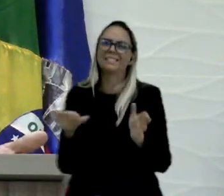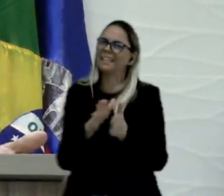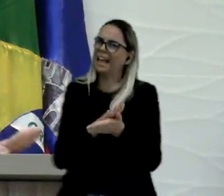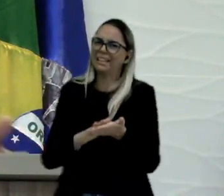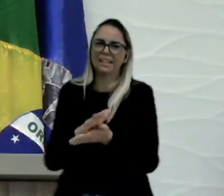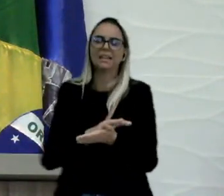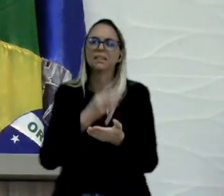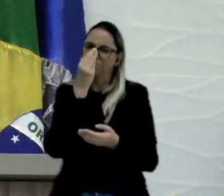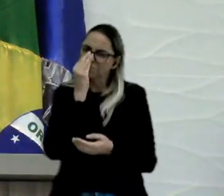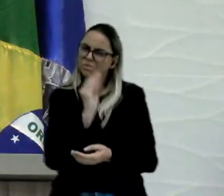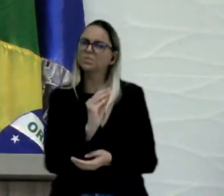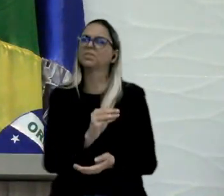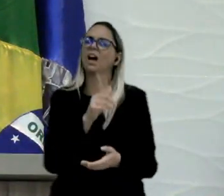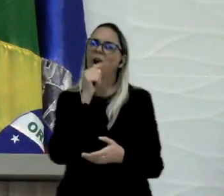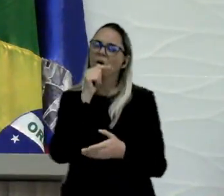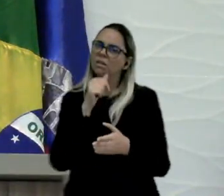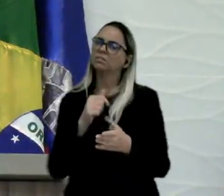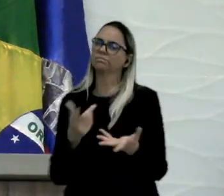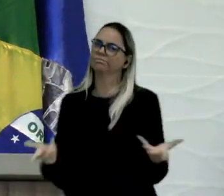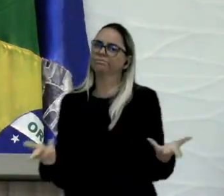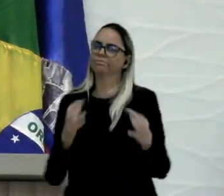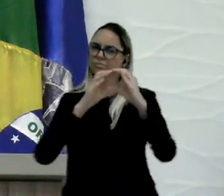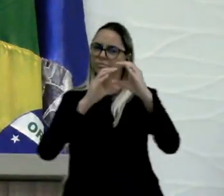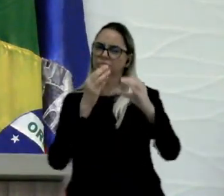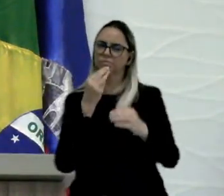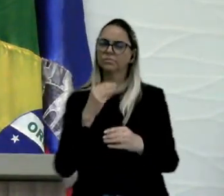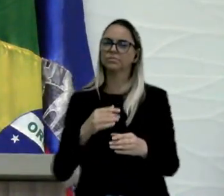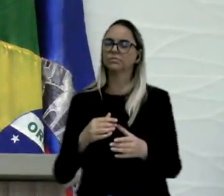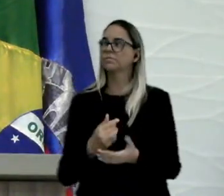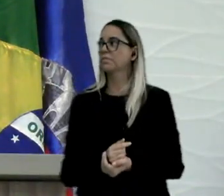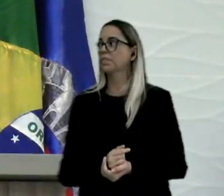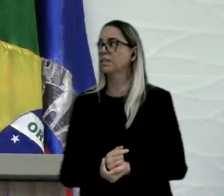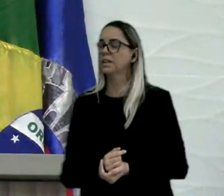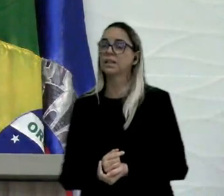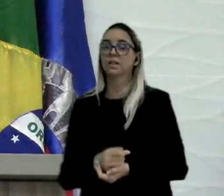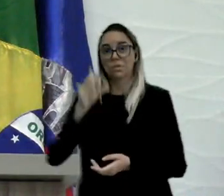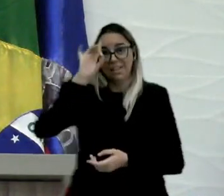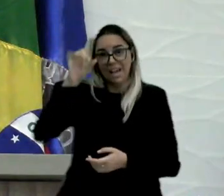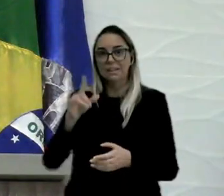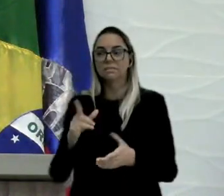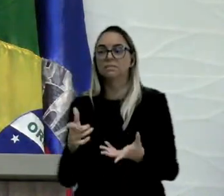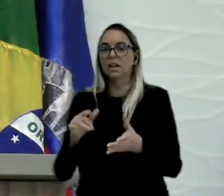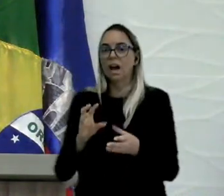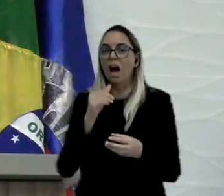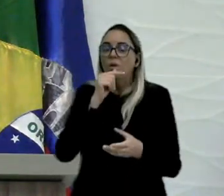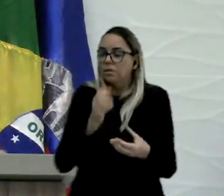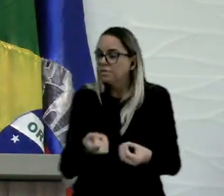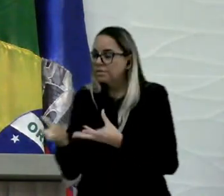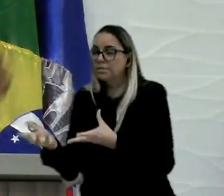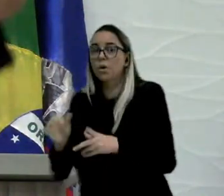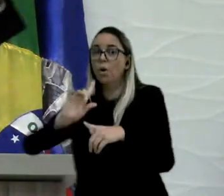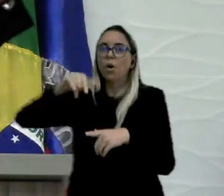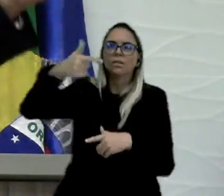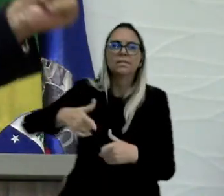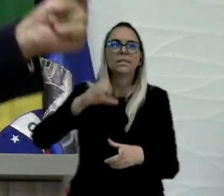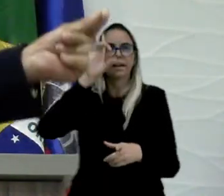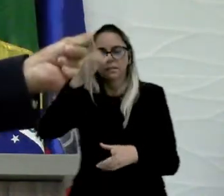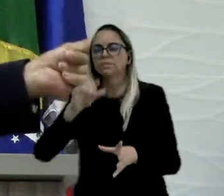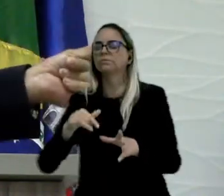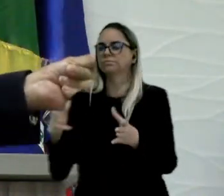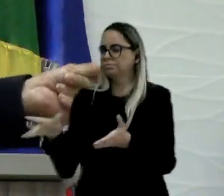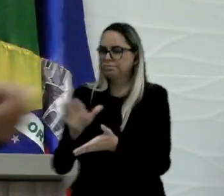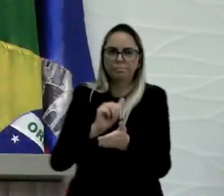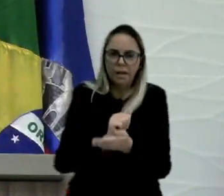o voto de repudio quando ligaram ligaram num dia desligaram no outro ligaram no outro dia desligar a água não foi um